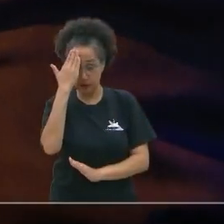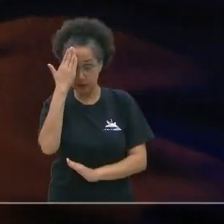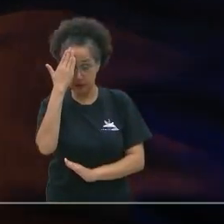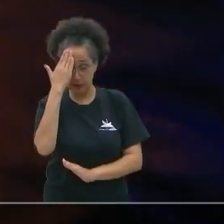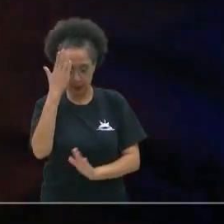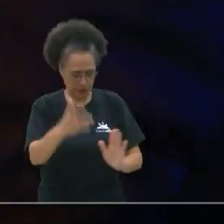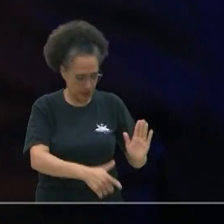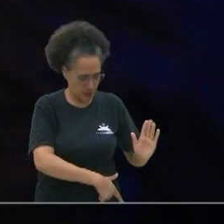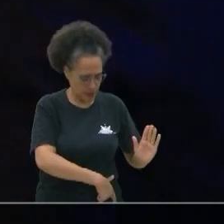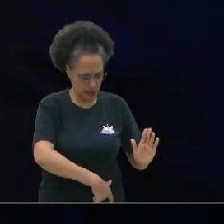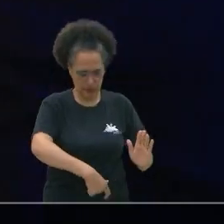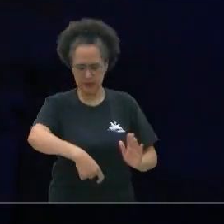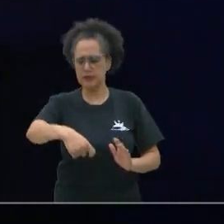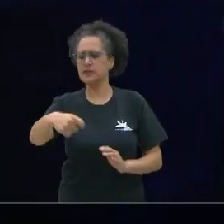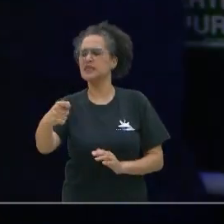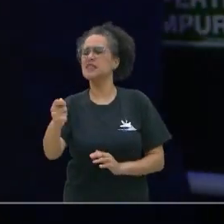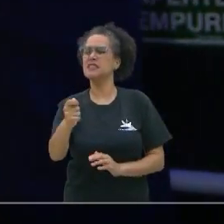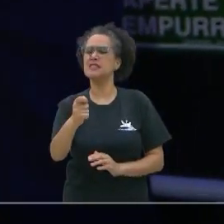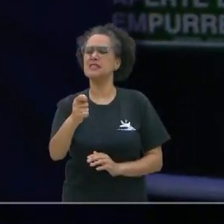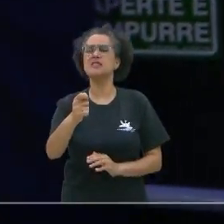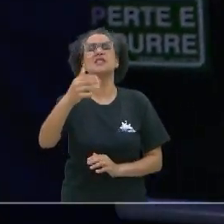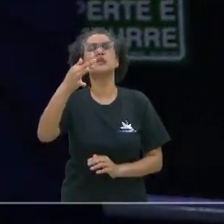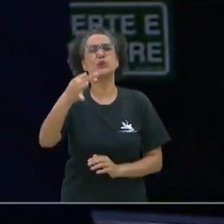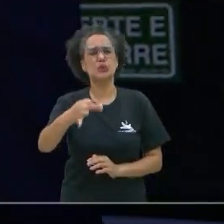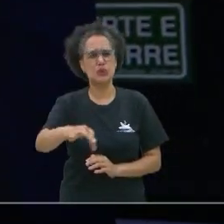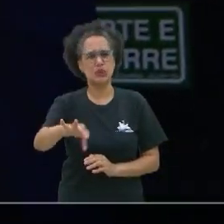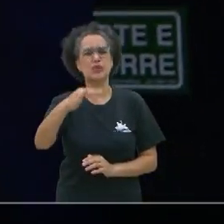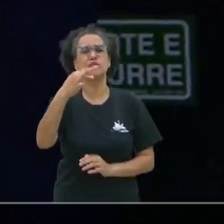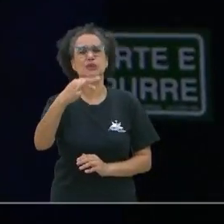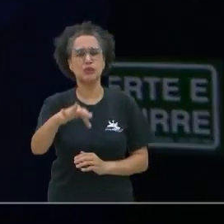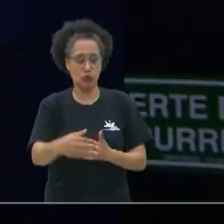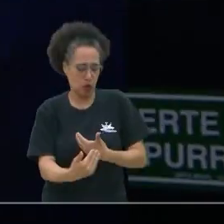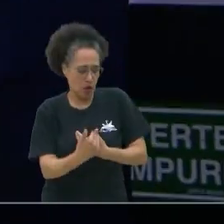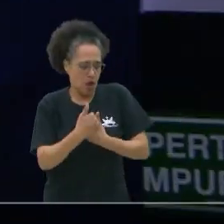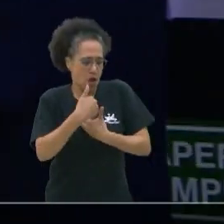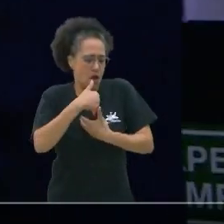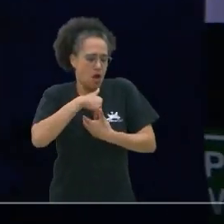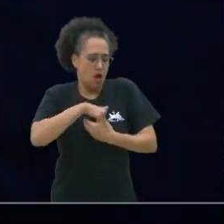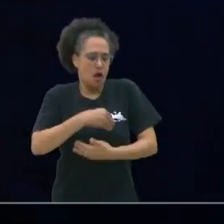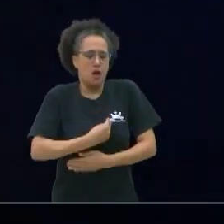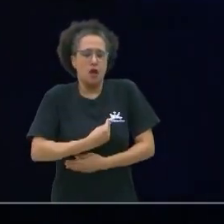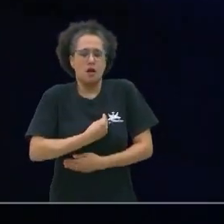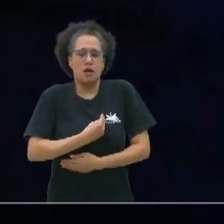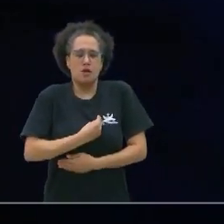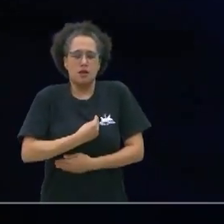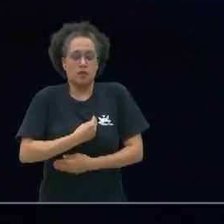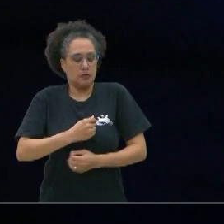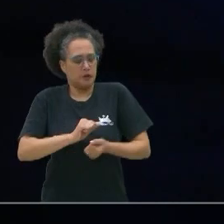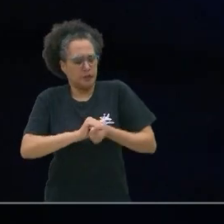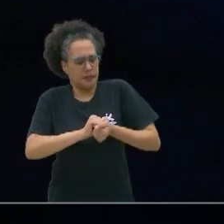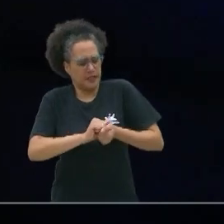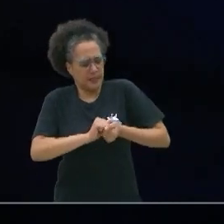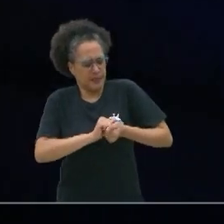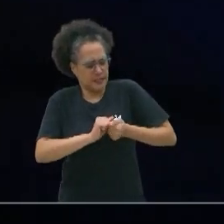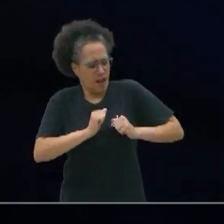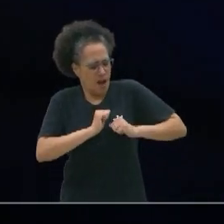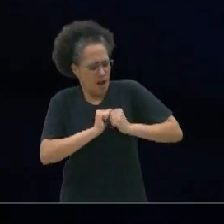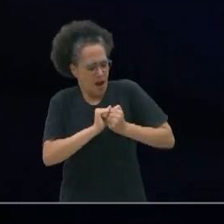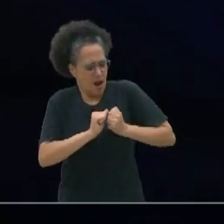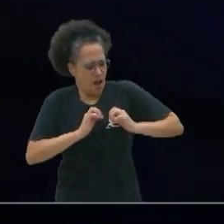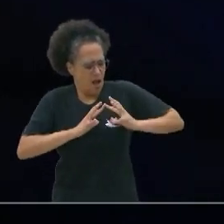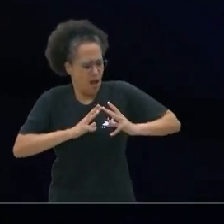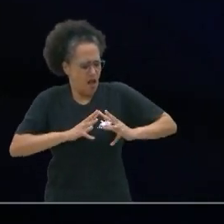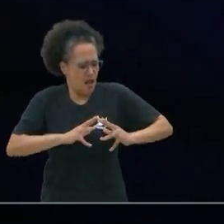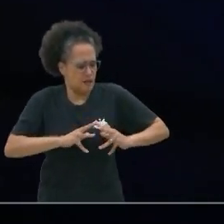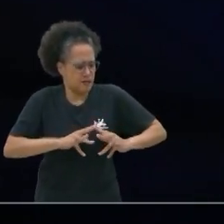cura com o seu Espírito Santo. Meu ser. Lava, Senhor. Purifica, Senhor. Transborda a minha vida.